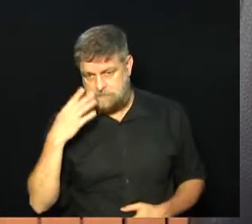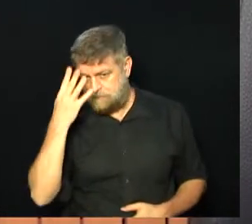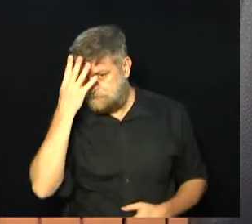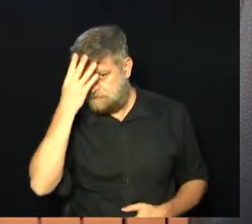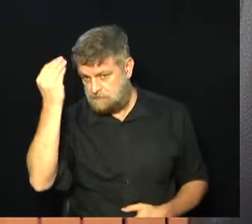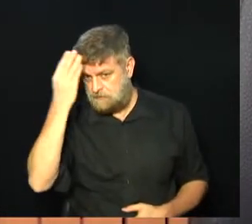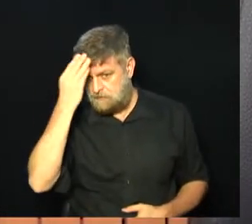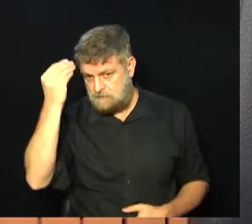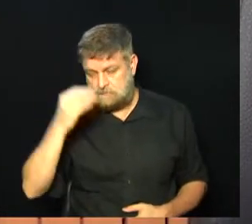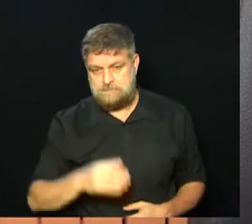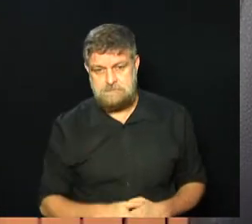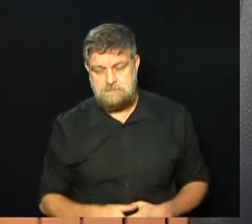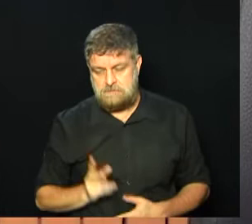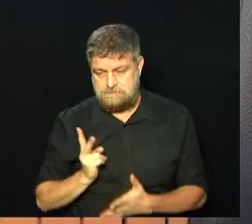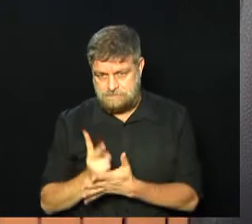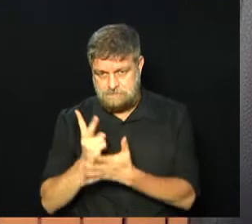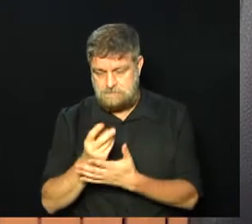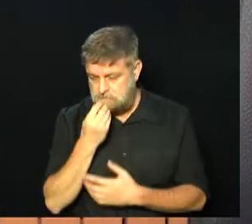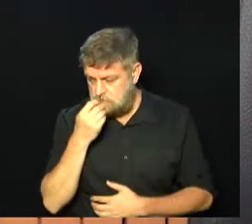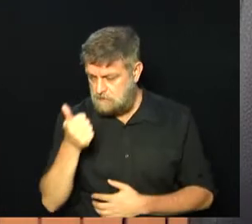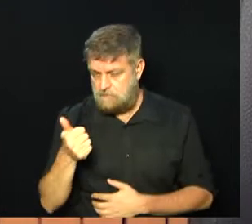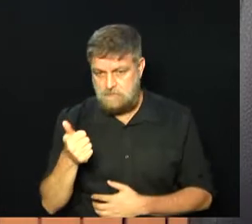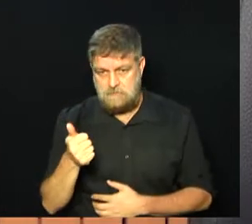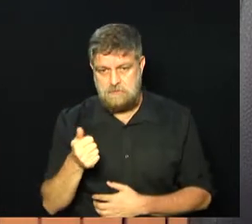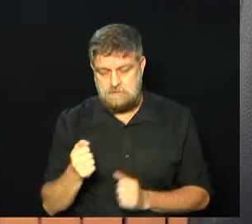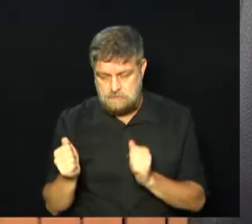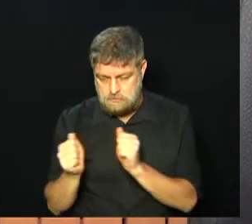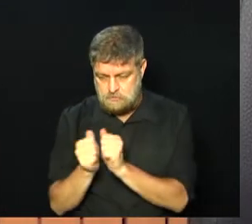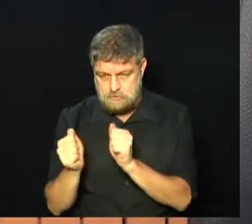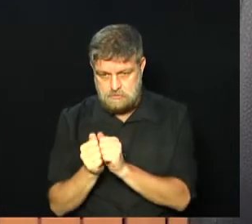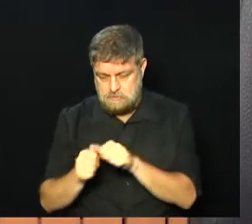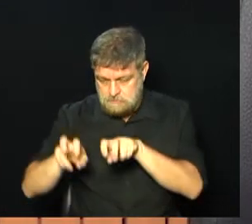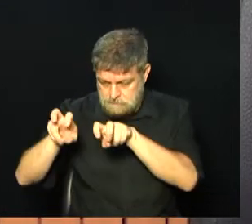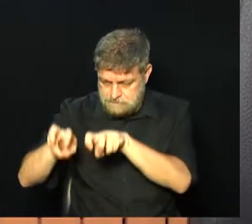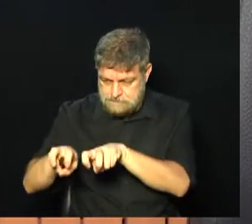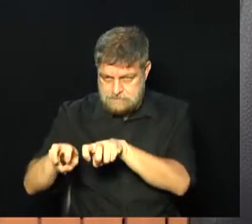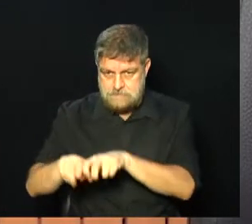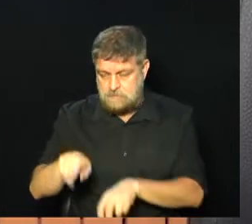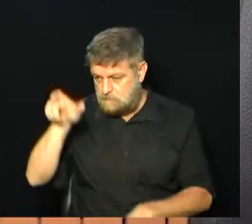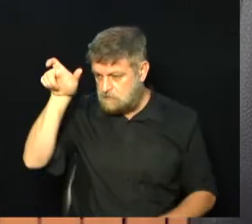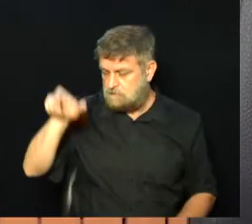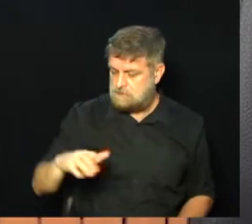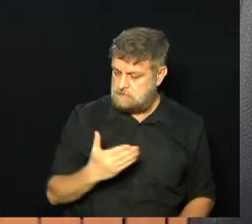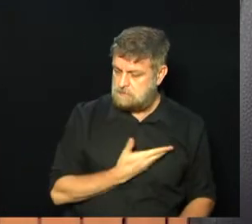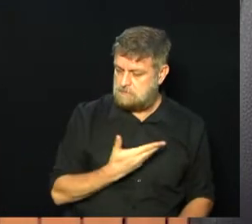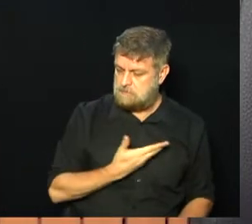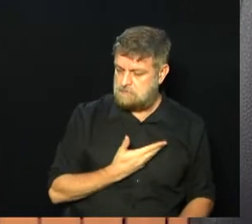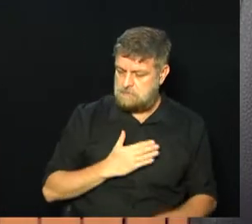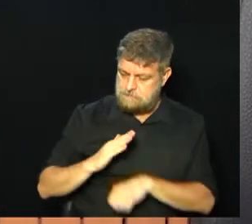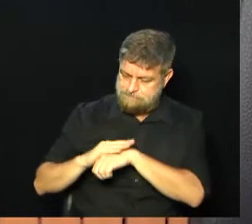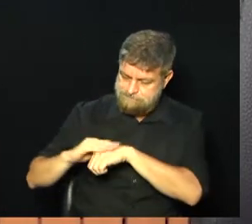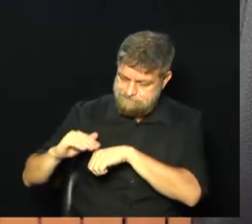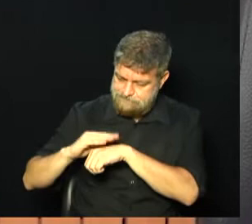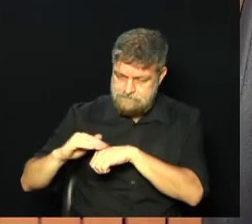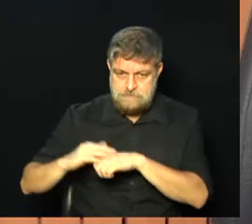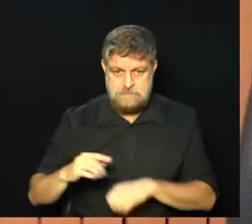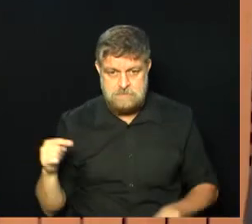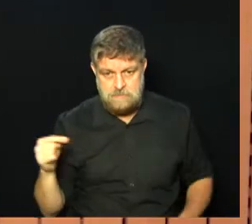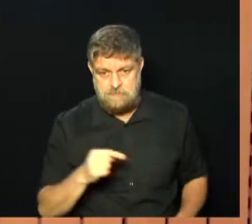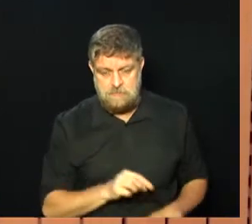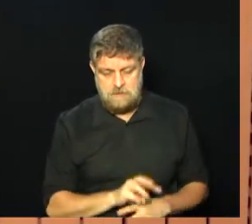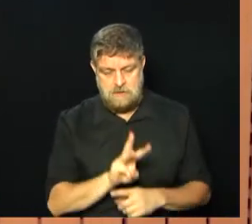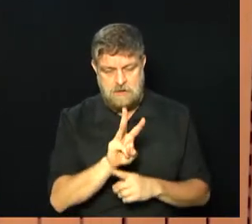Jair da Farmácia, sempre bom tê-lo comigo aqui, viu, Jair? Você é um amigo querido. Ao seu